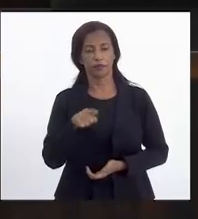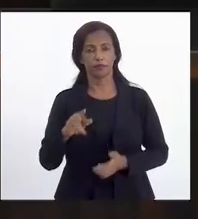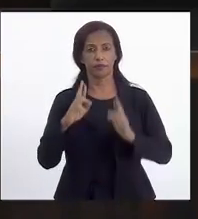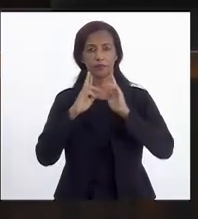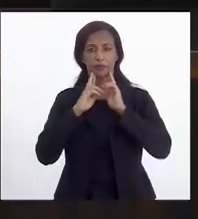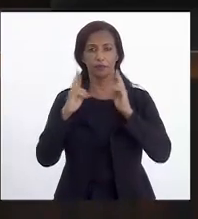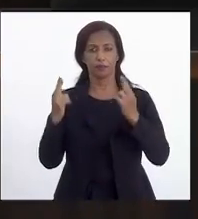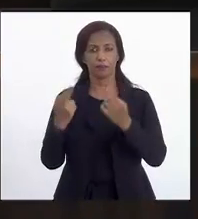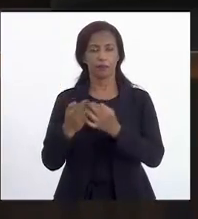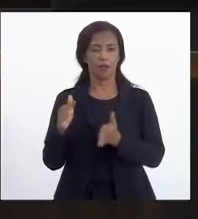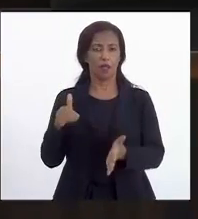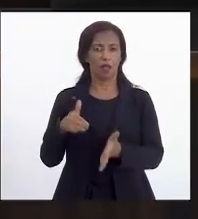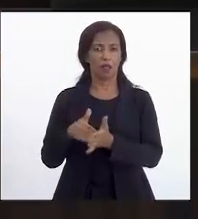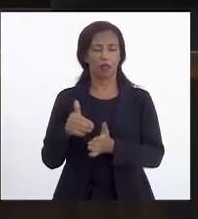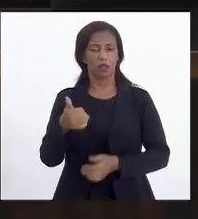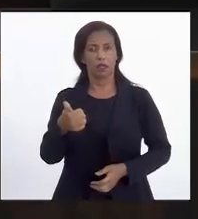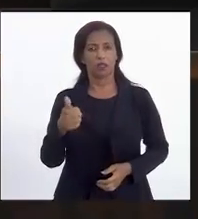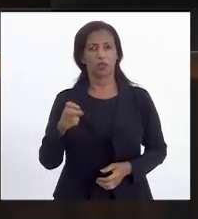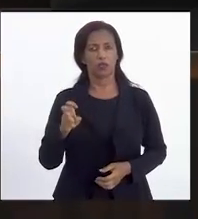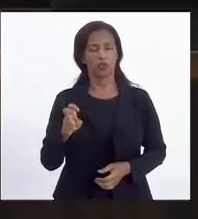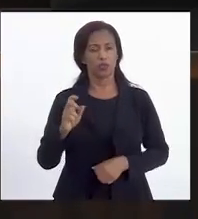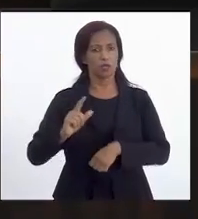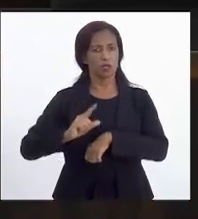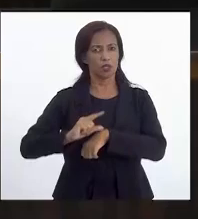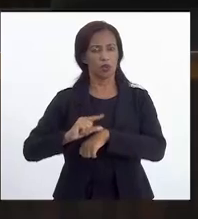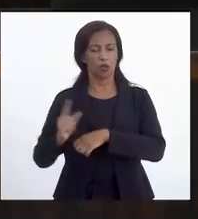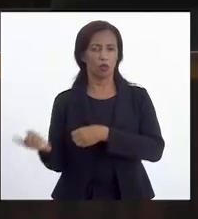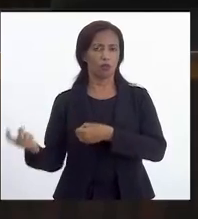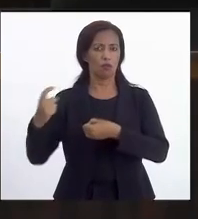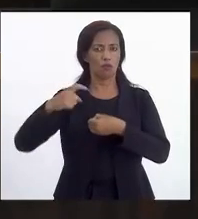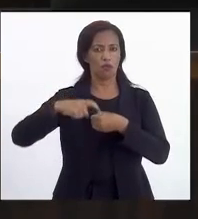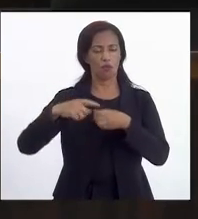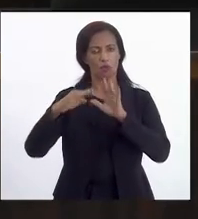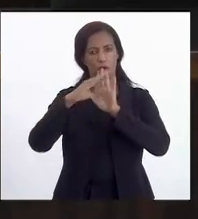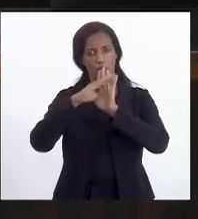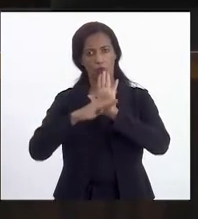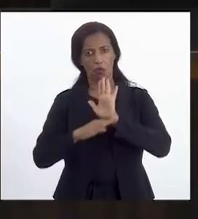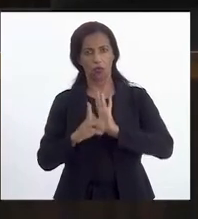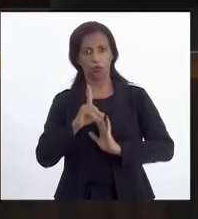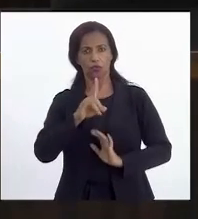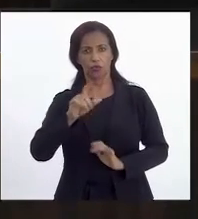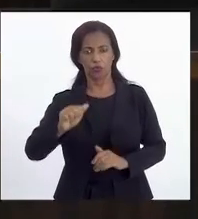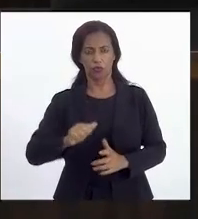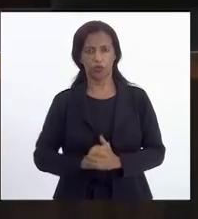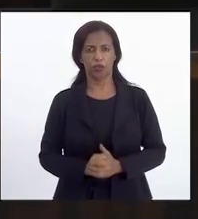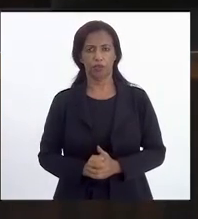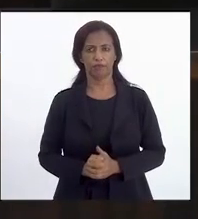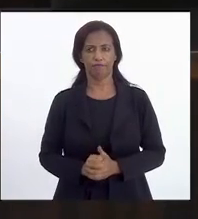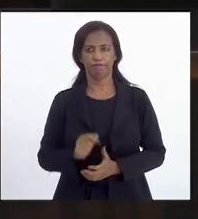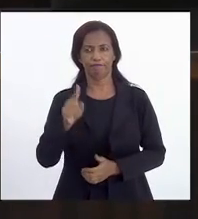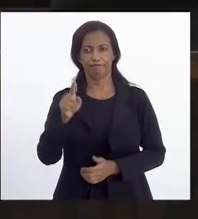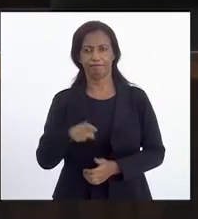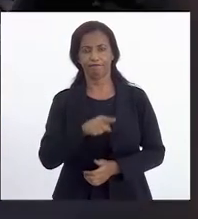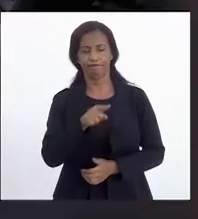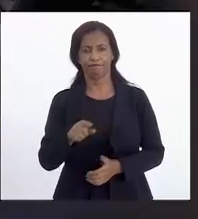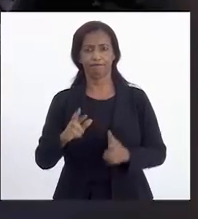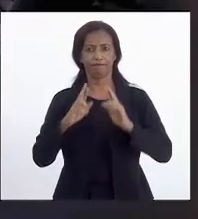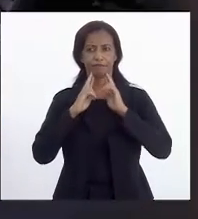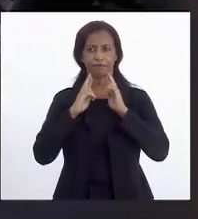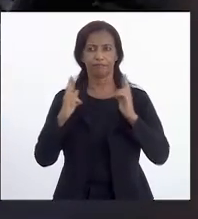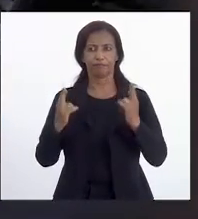sessão até às 15horas onde retornaremos com a ordem do dia está suspensa a